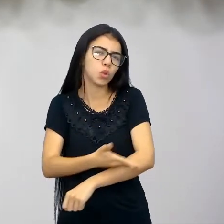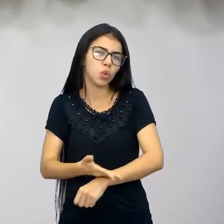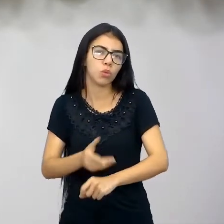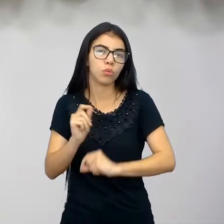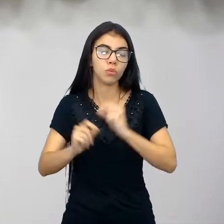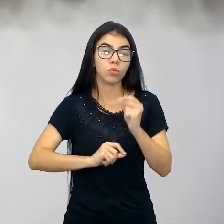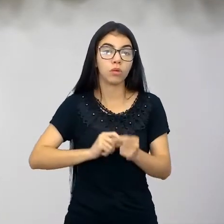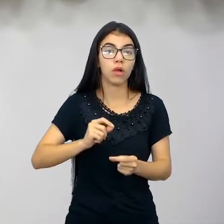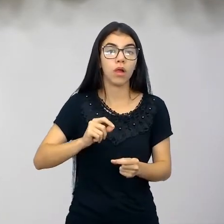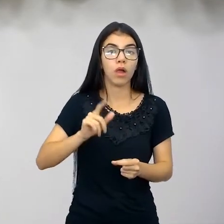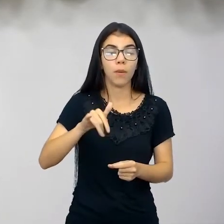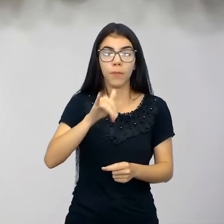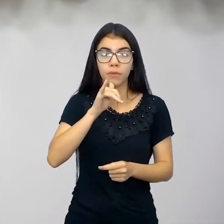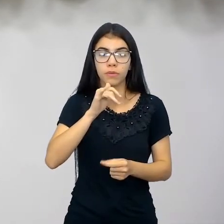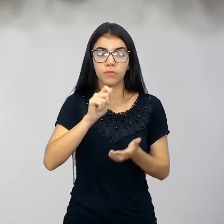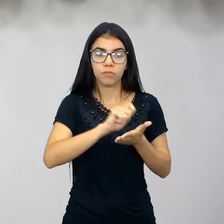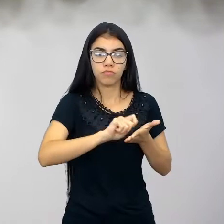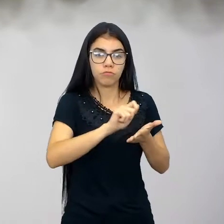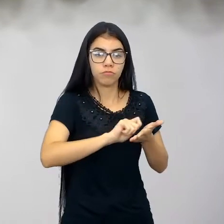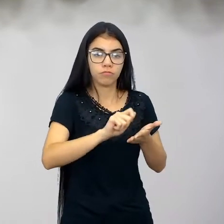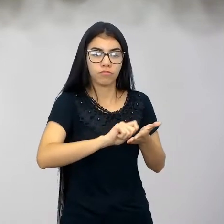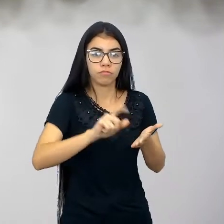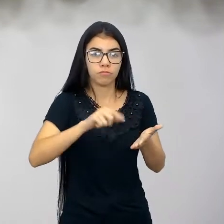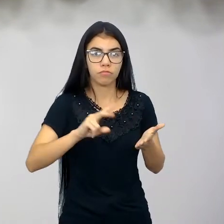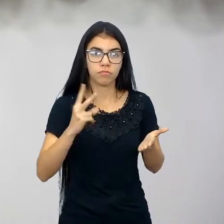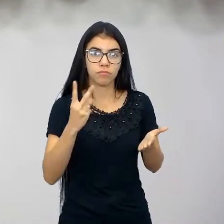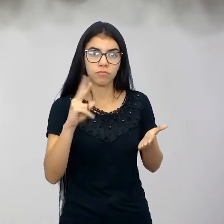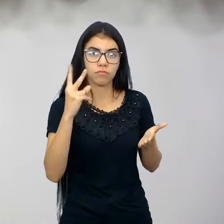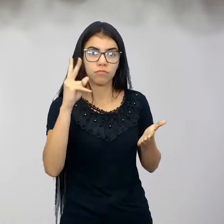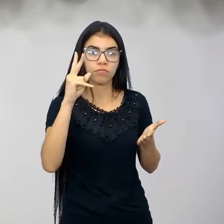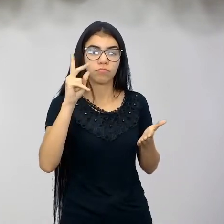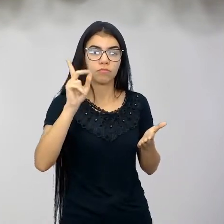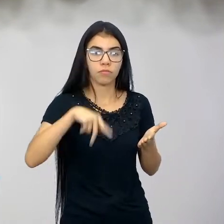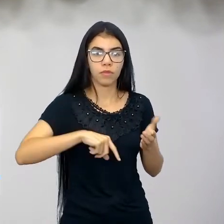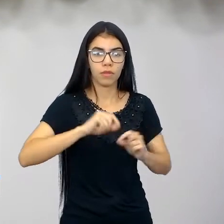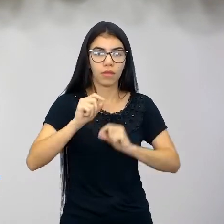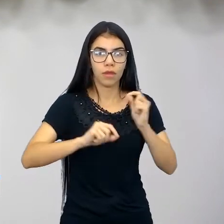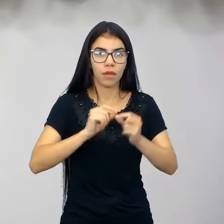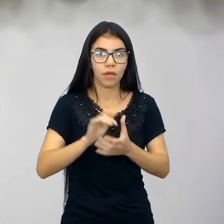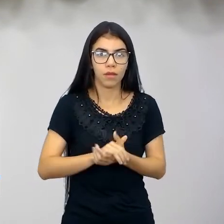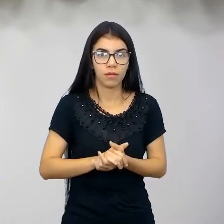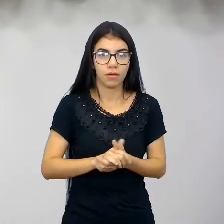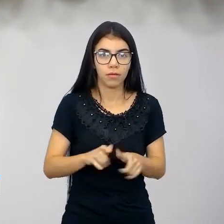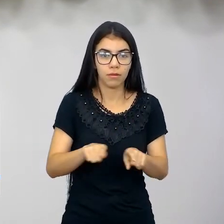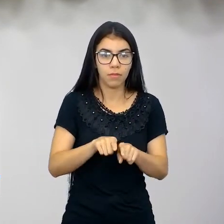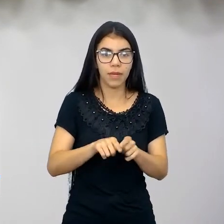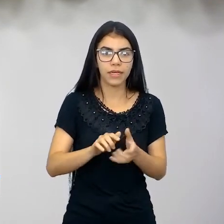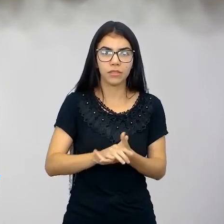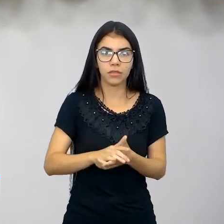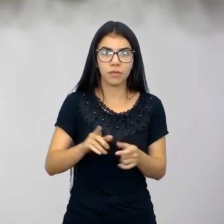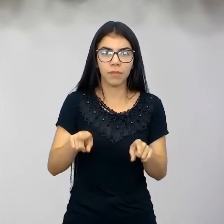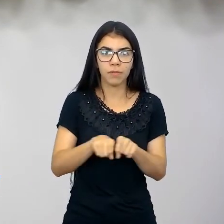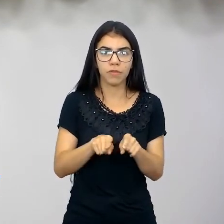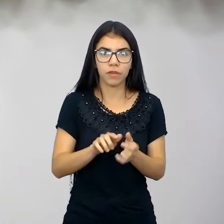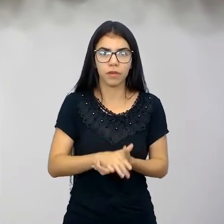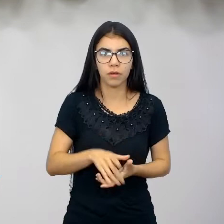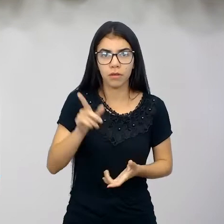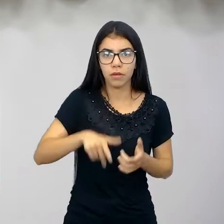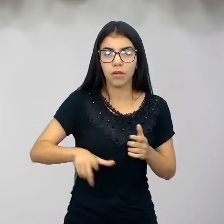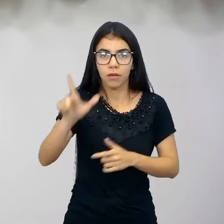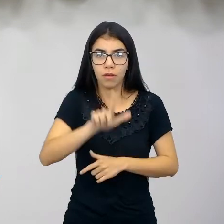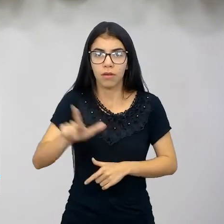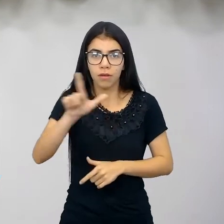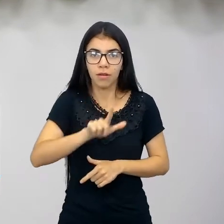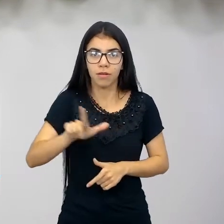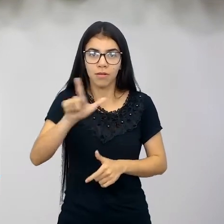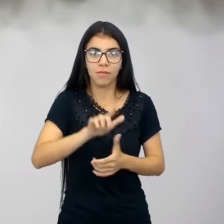que aquilo que é escrito tem um valor maior do que aquilo que é filmado, né? Então, que está no filme. Então, a literatura,